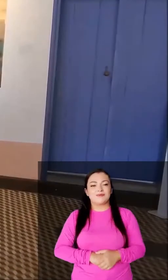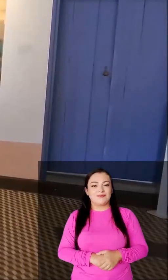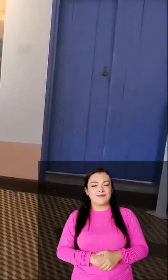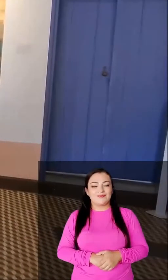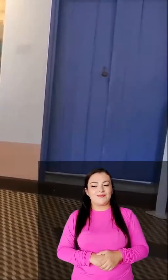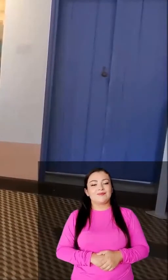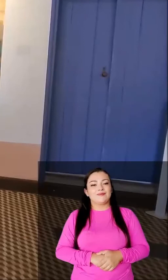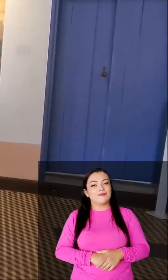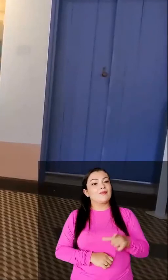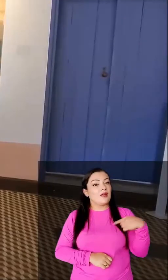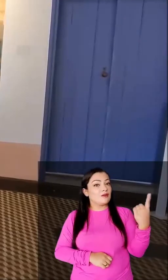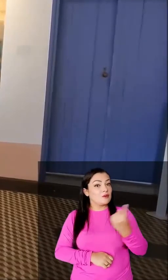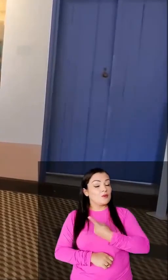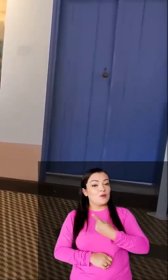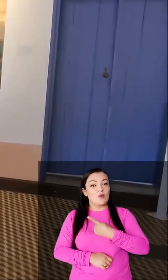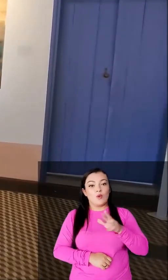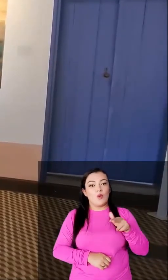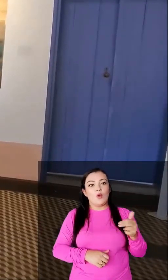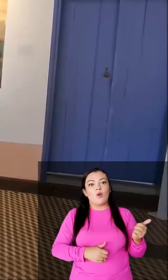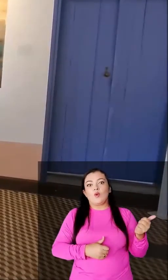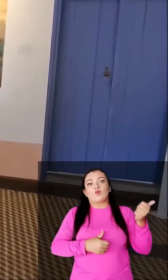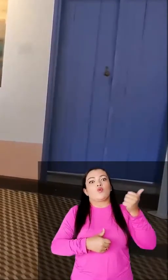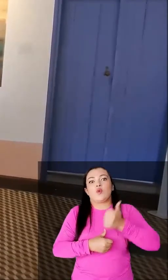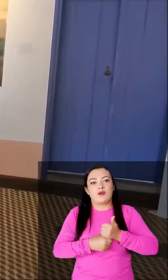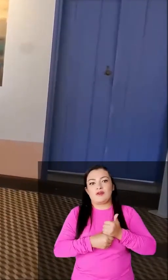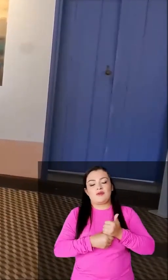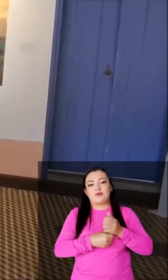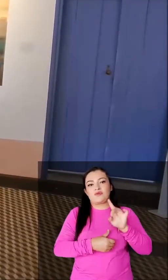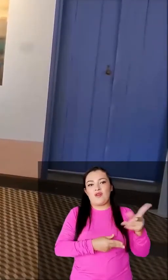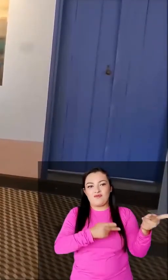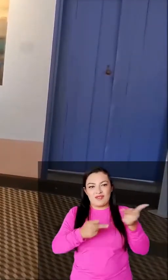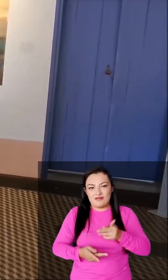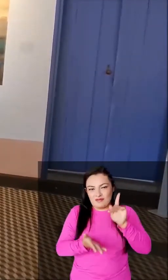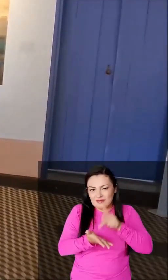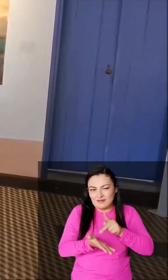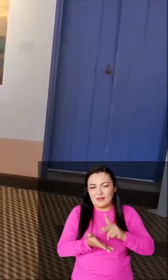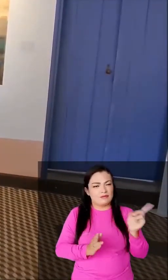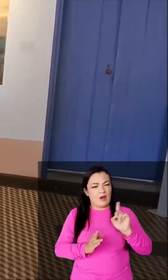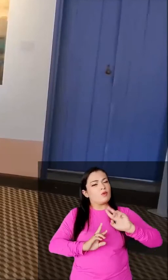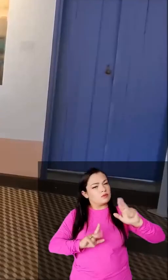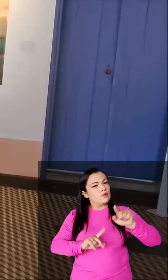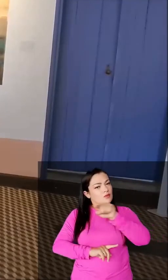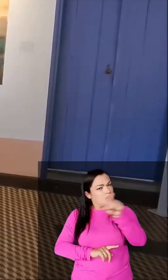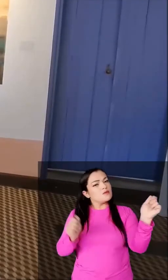Nada substitui a experiência de visitar o museu presencialmente.